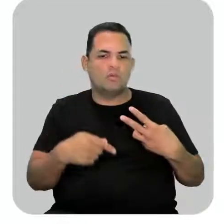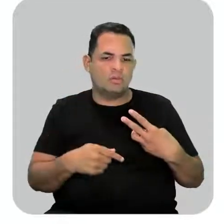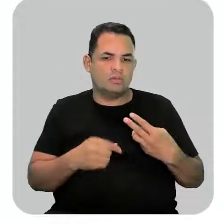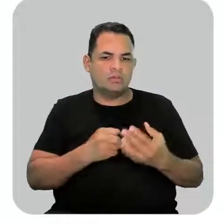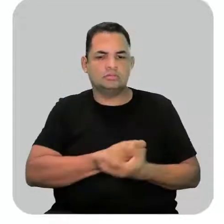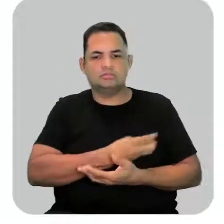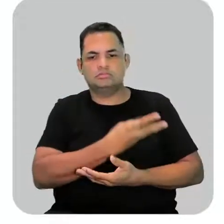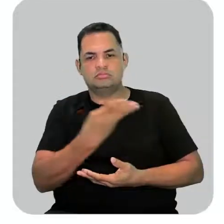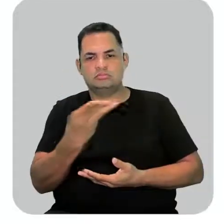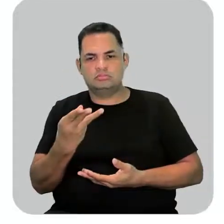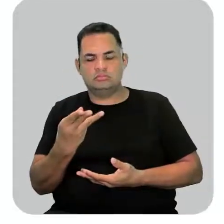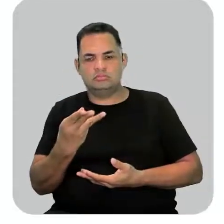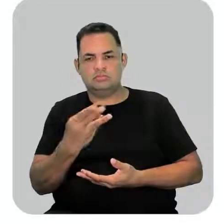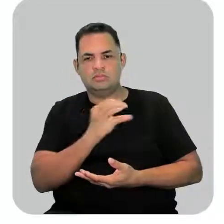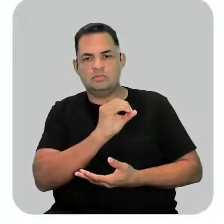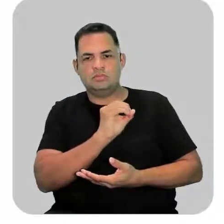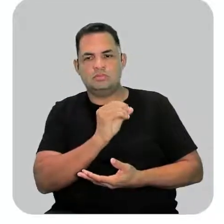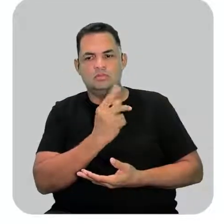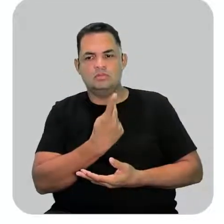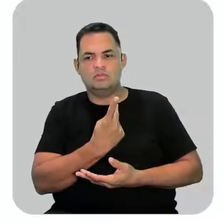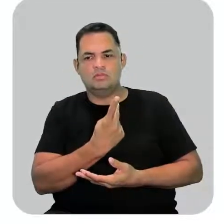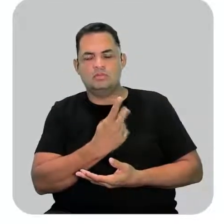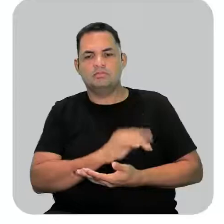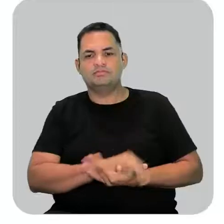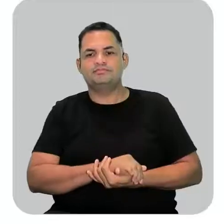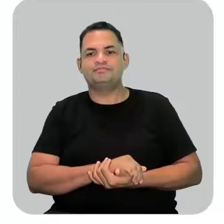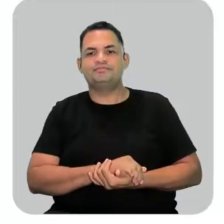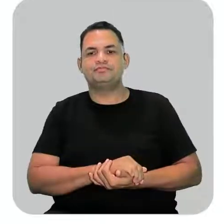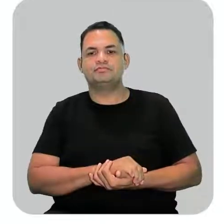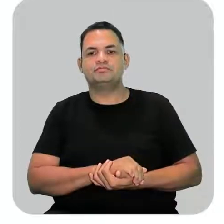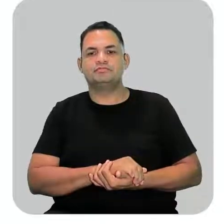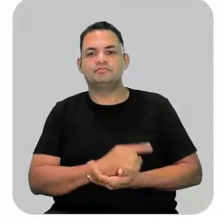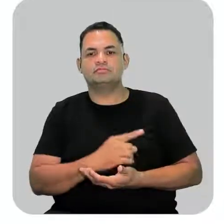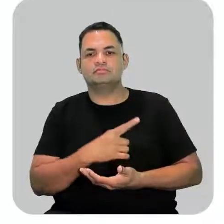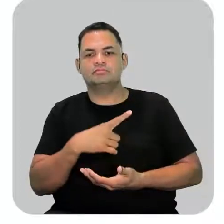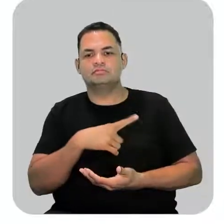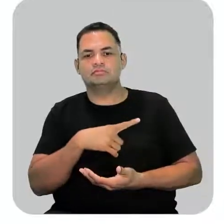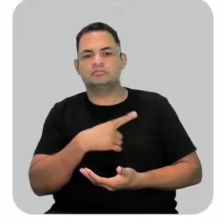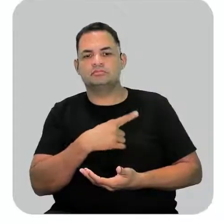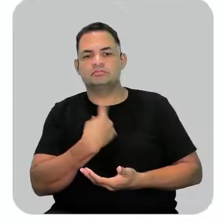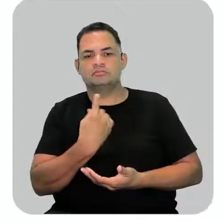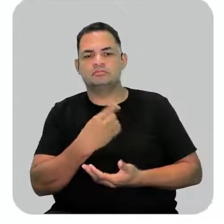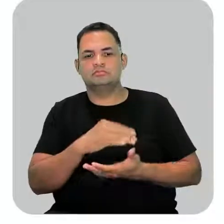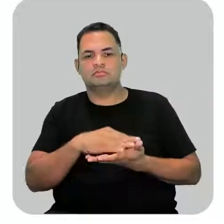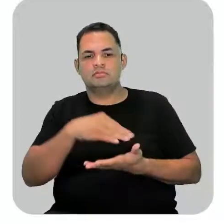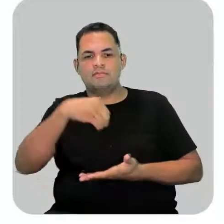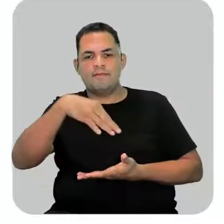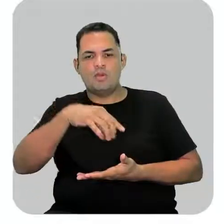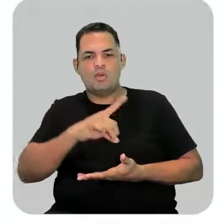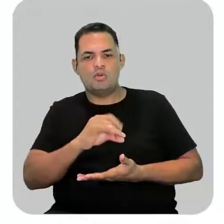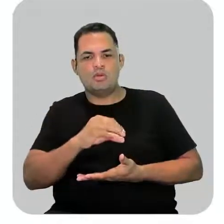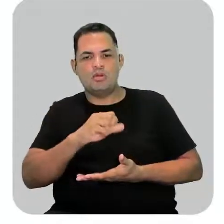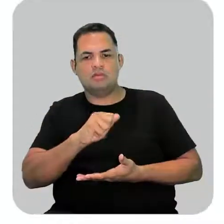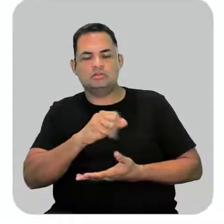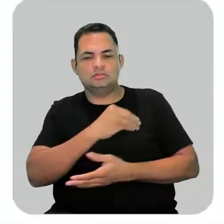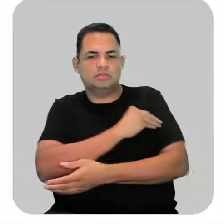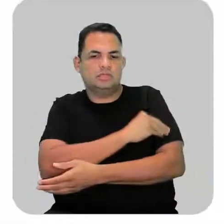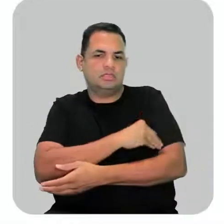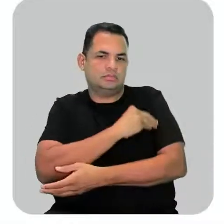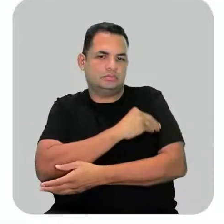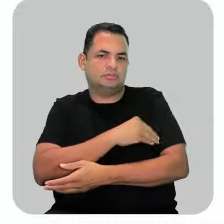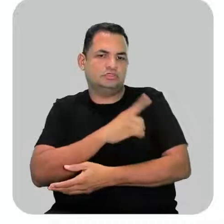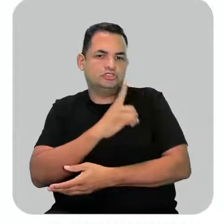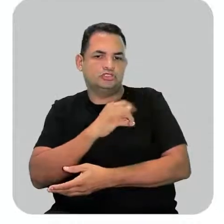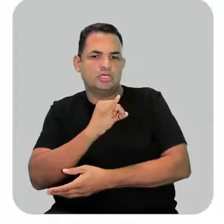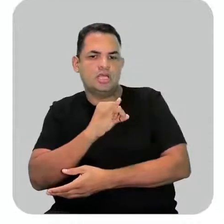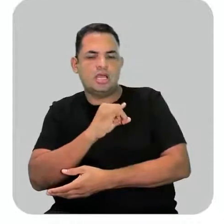pela quantidade de hidroxilas. Aí nós temos os monoálcools, os diálcools e